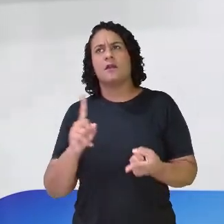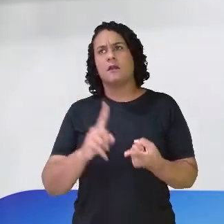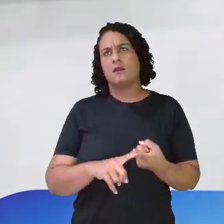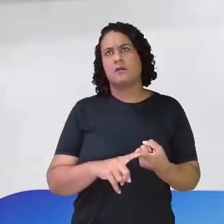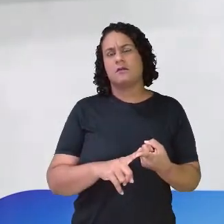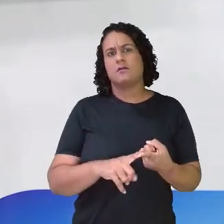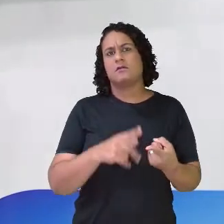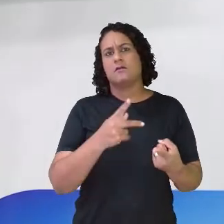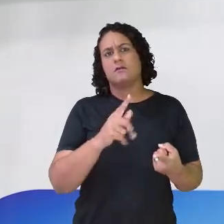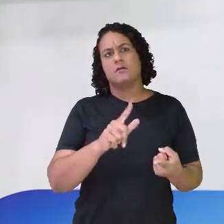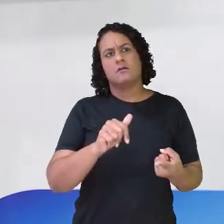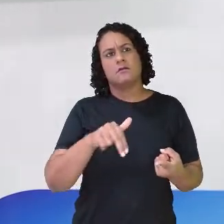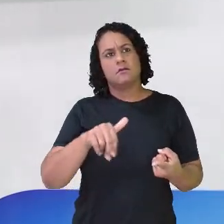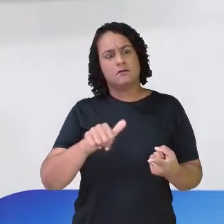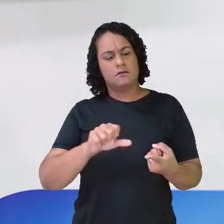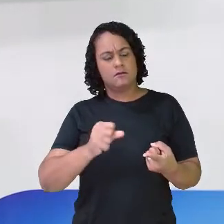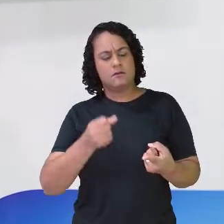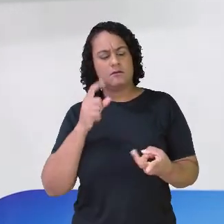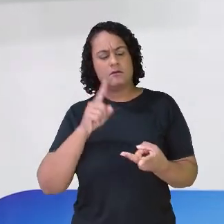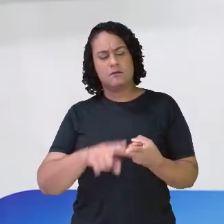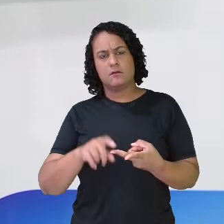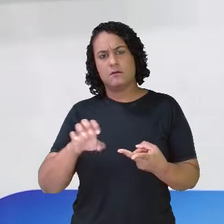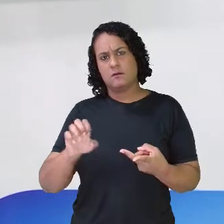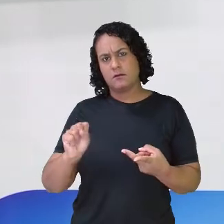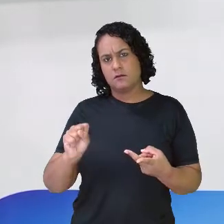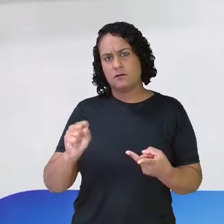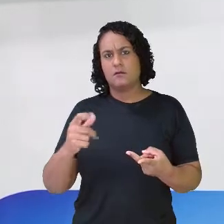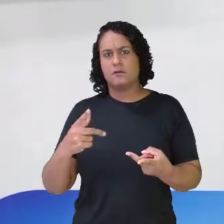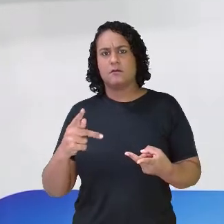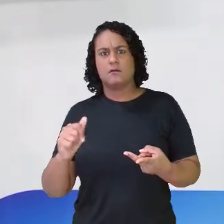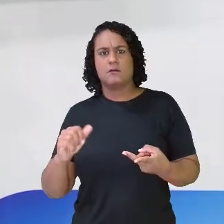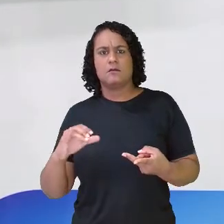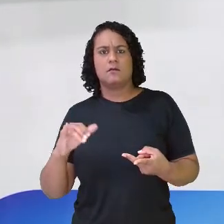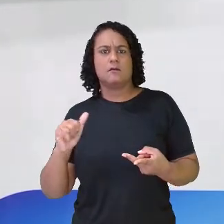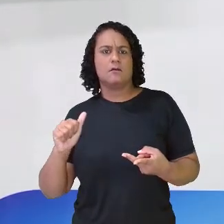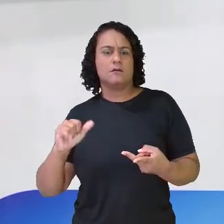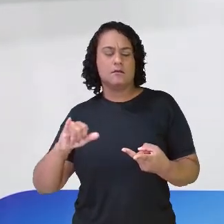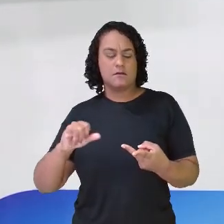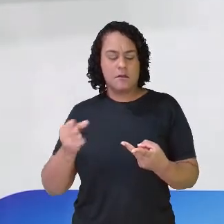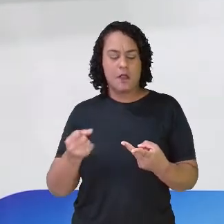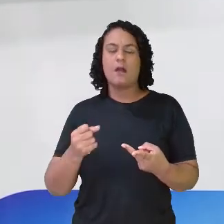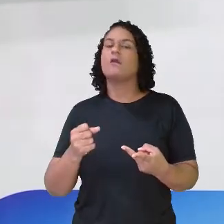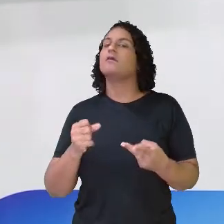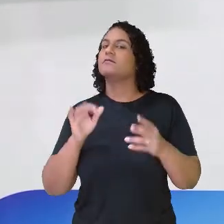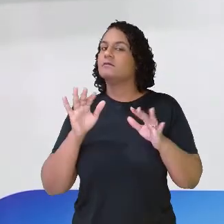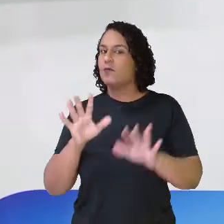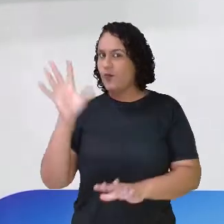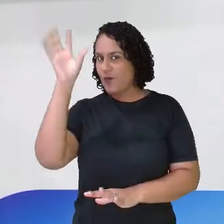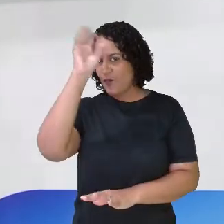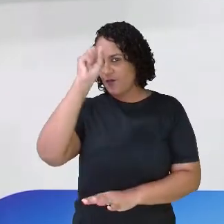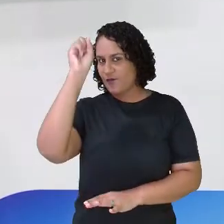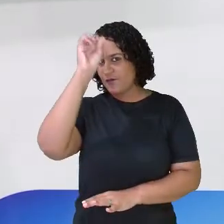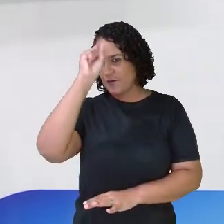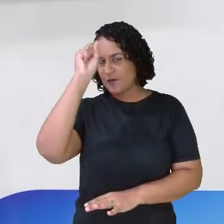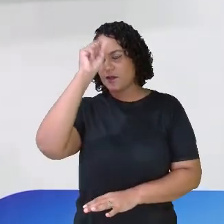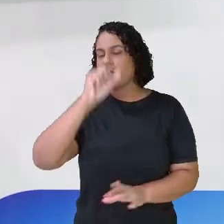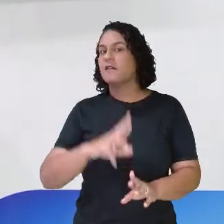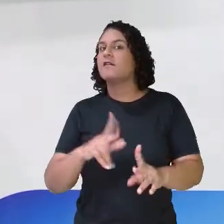as figuras planas e as figuras espaciais? A gente vai aprender um pouquinho dessa diferença hoje também,